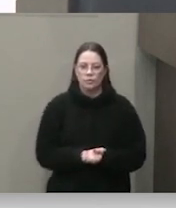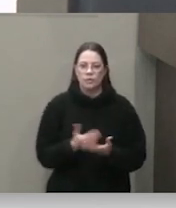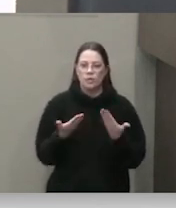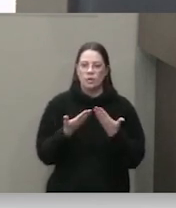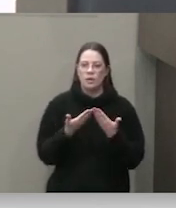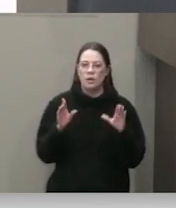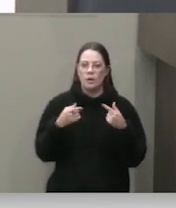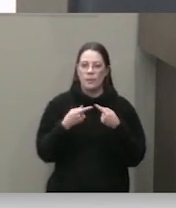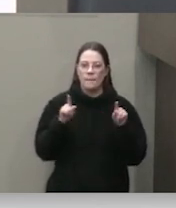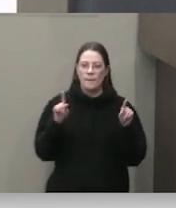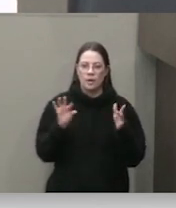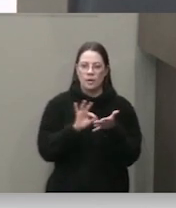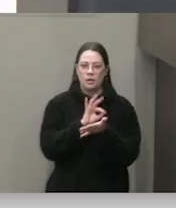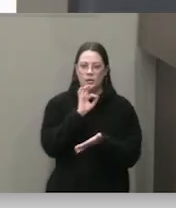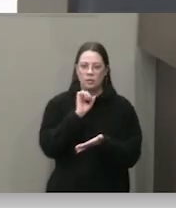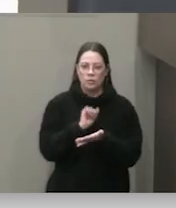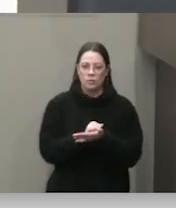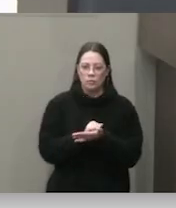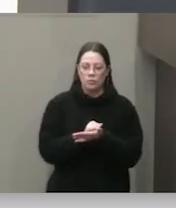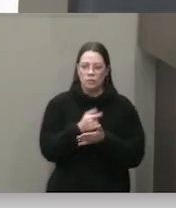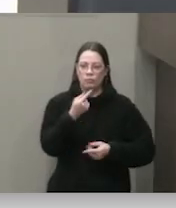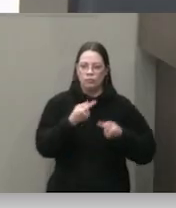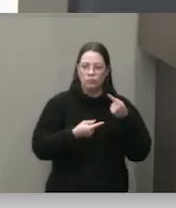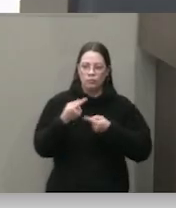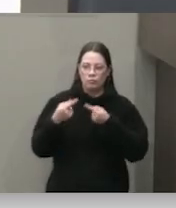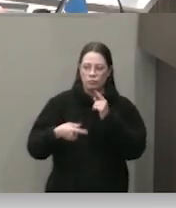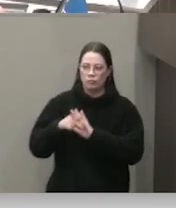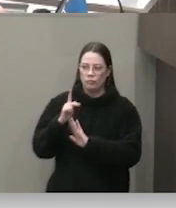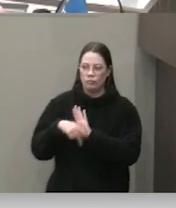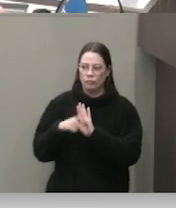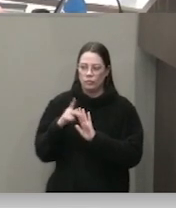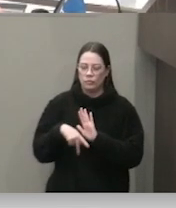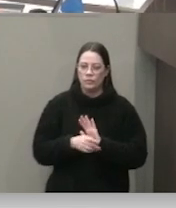Declaro abertas as inscrições para debate do projeto.